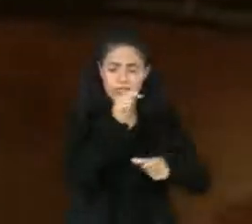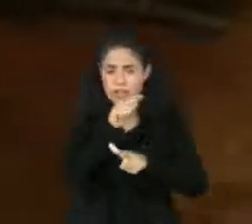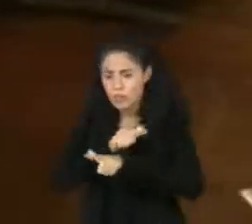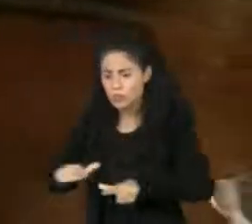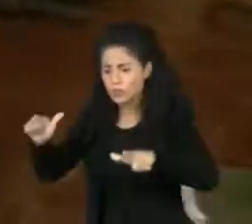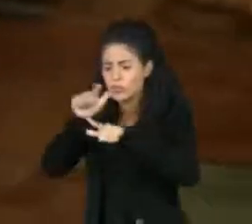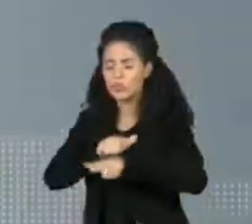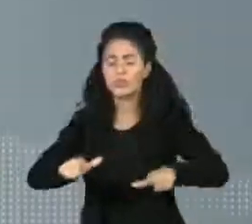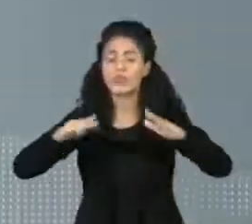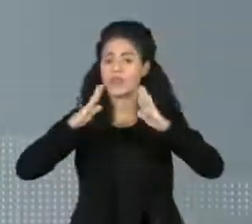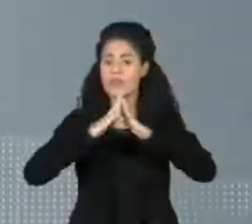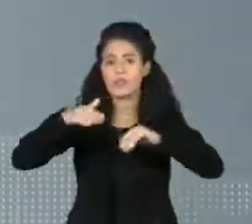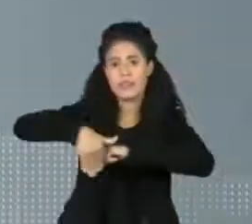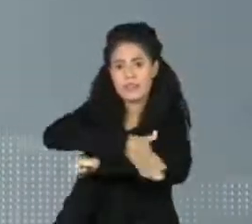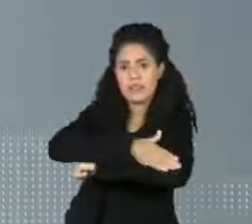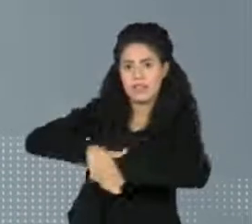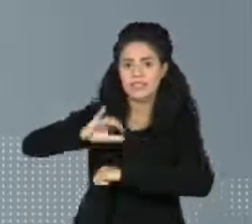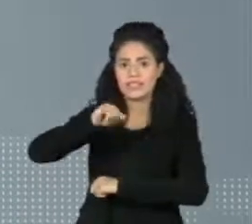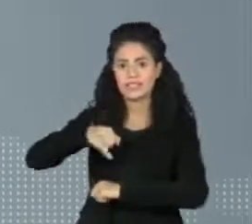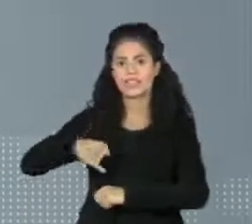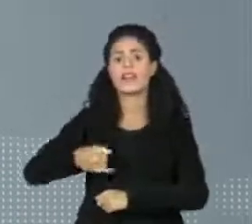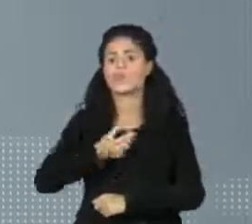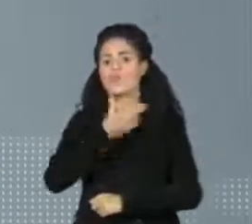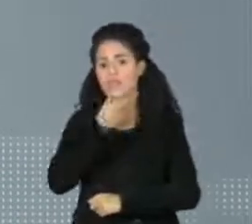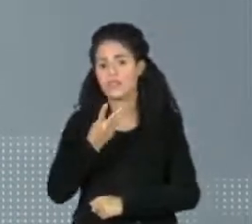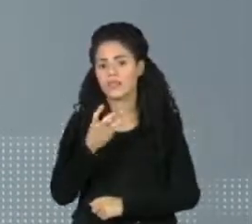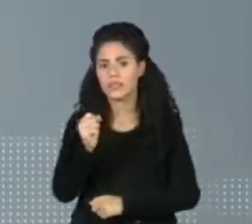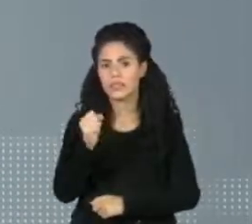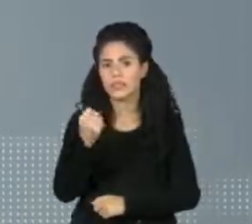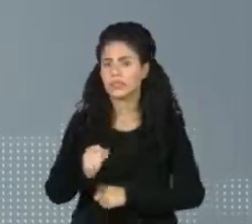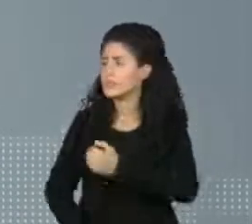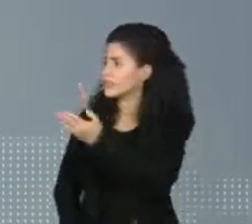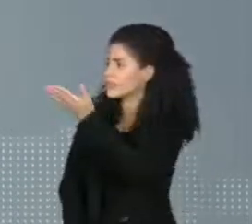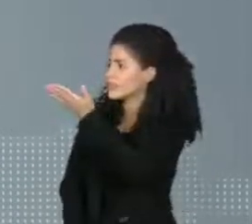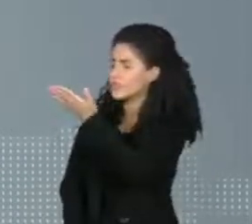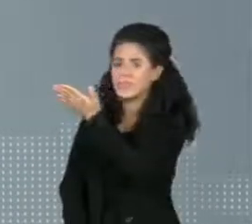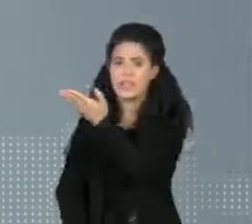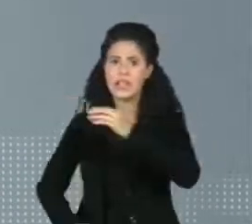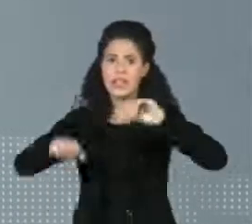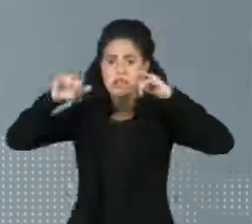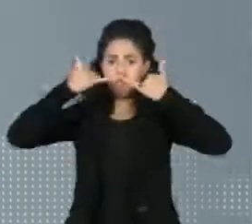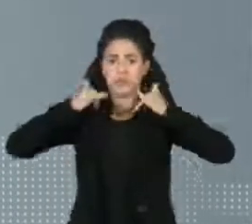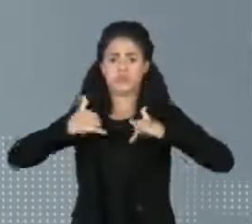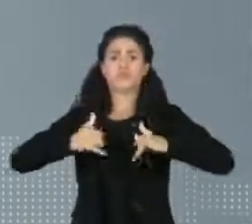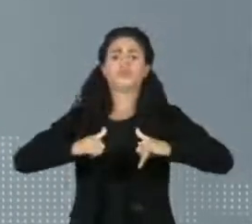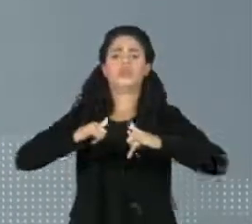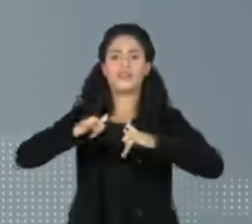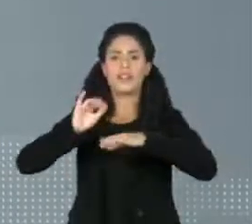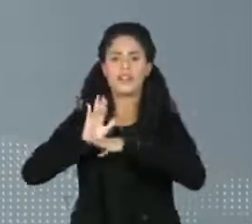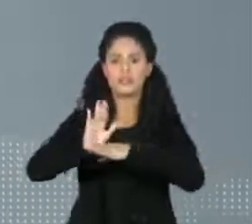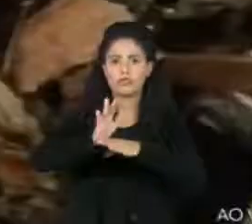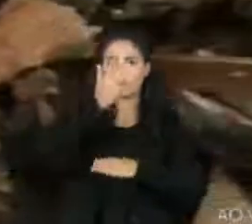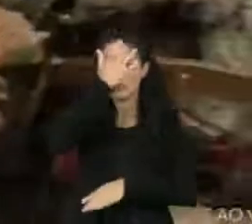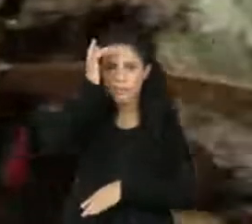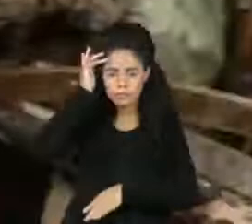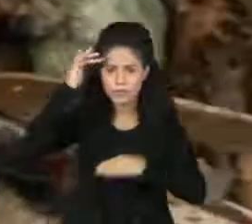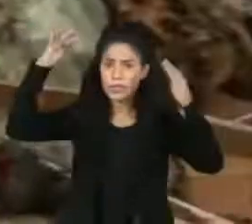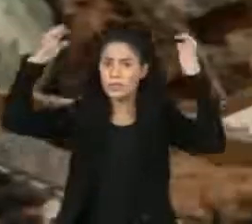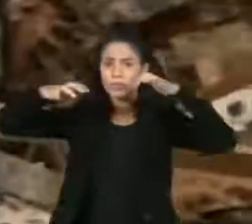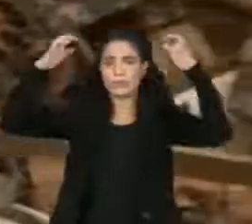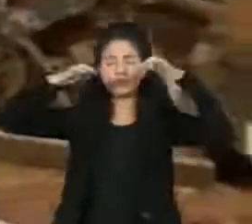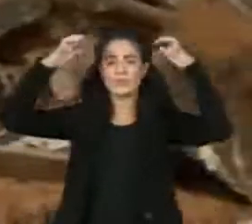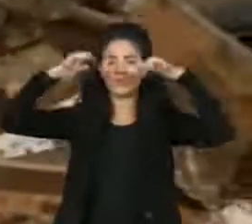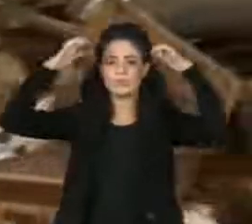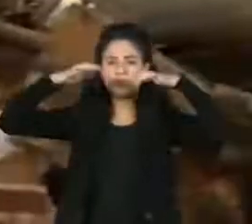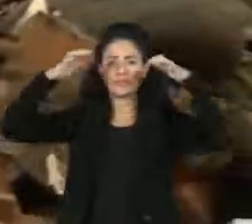das casas e ruas um homem de 38 anos foi eletrocutada ao tentar salvar uma pessoa que era arrastada pela correnteza em